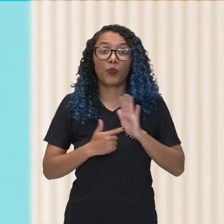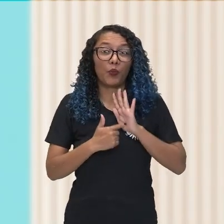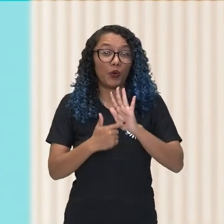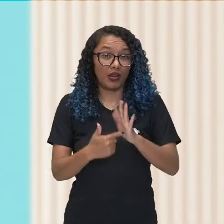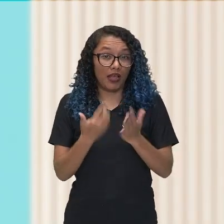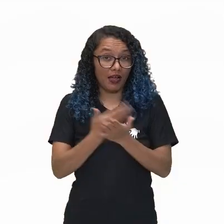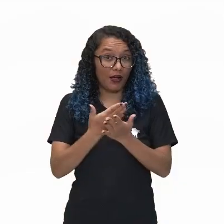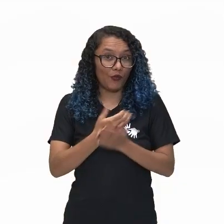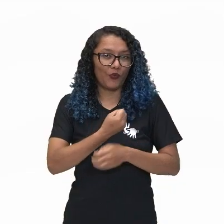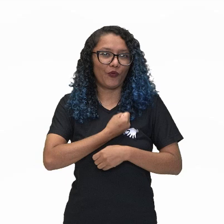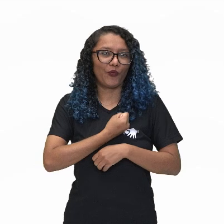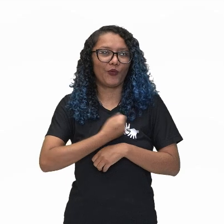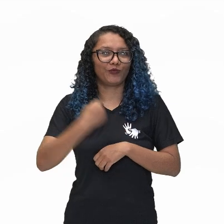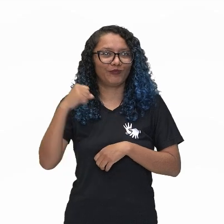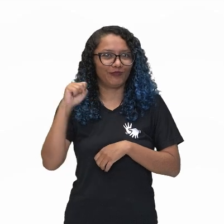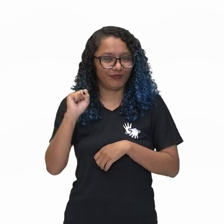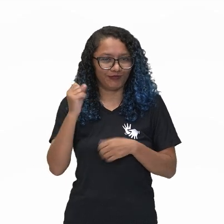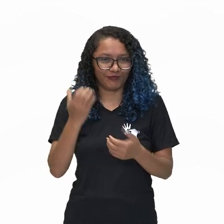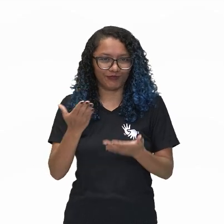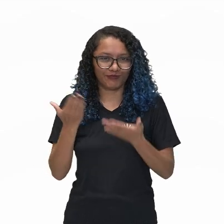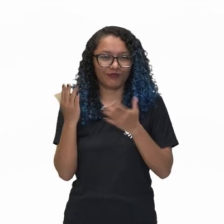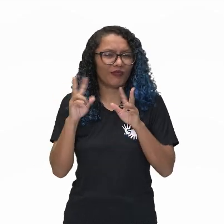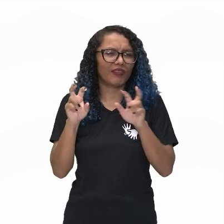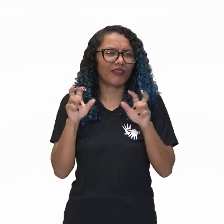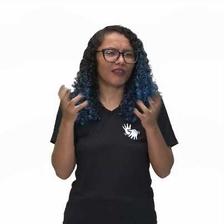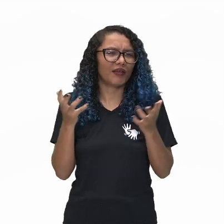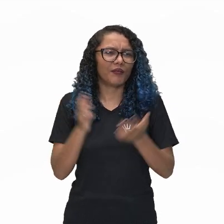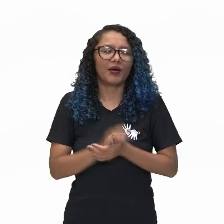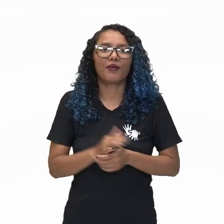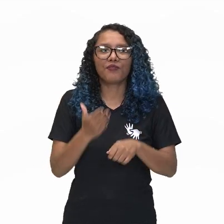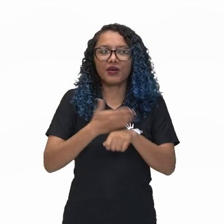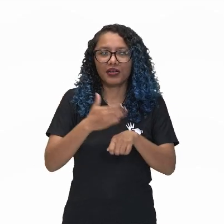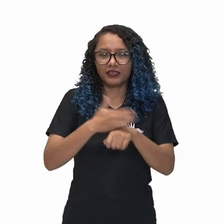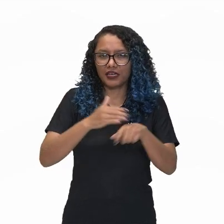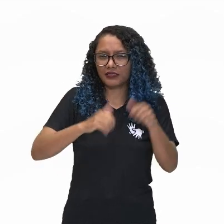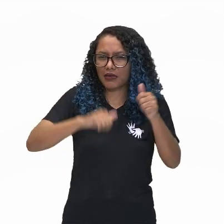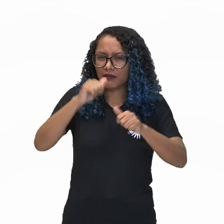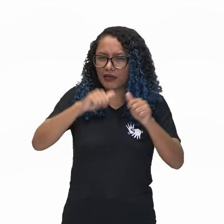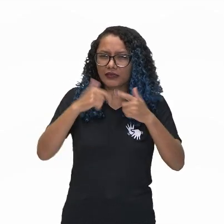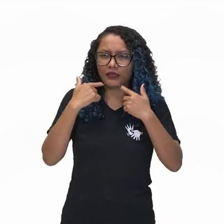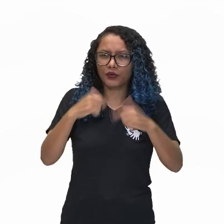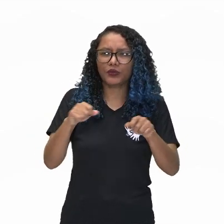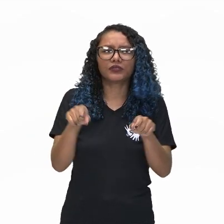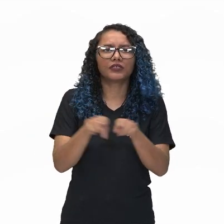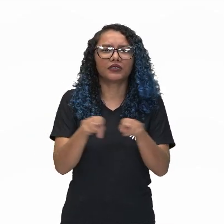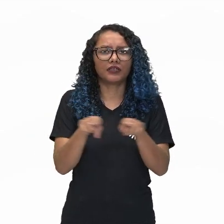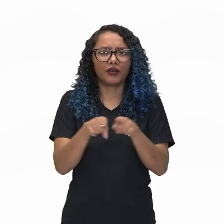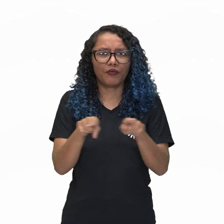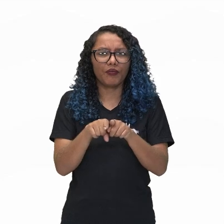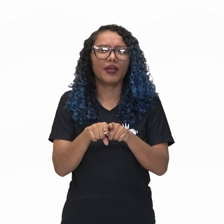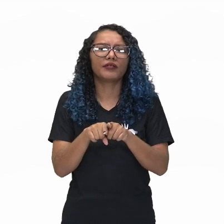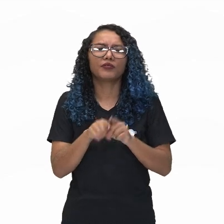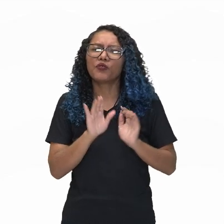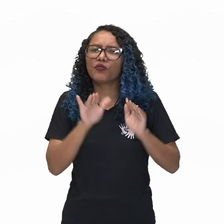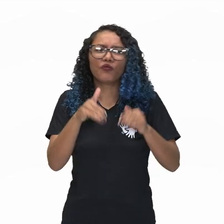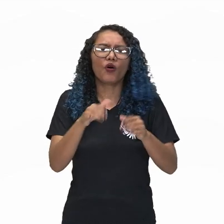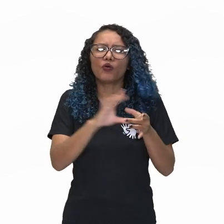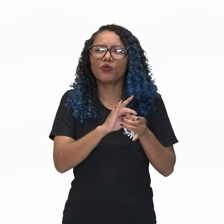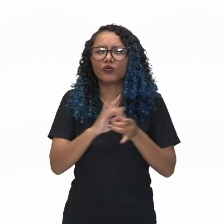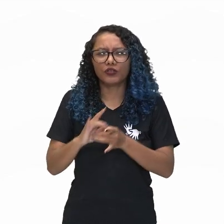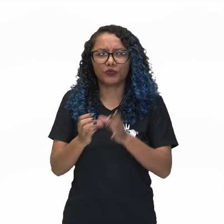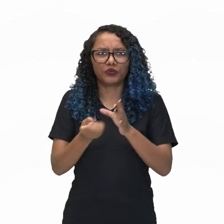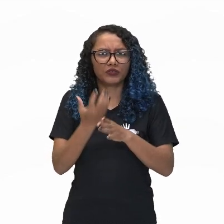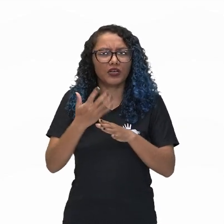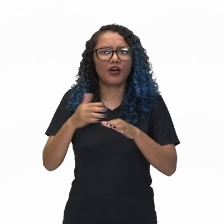aula número 8, Objeto do Conhecimento, Práticas de Análise Linguísticas, de modo a considerar o contexto